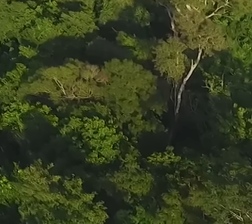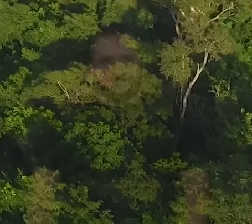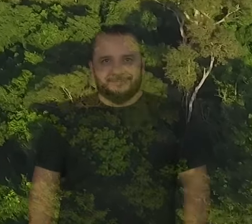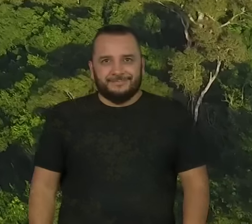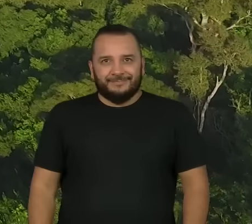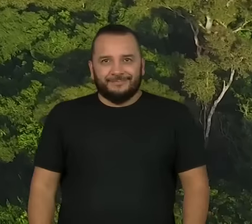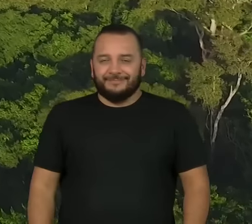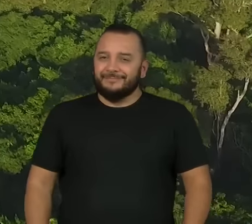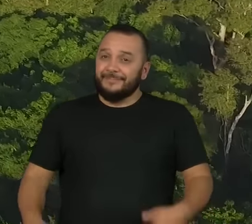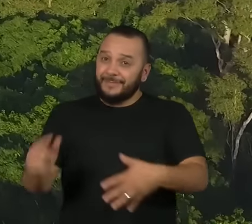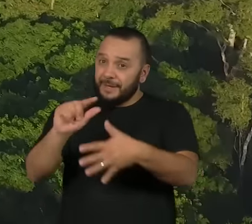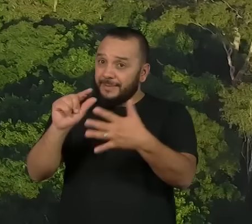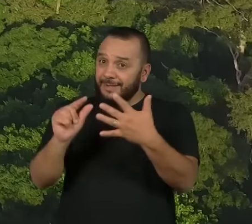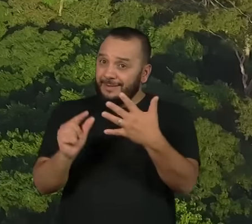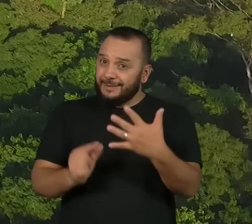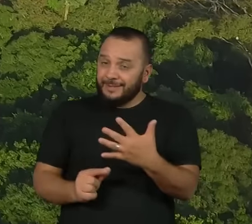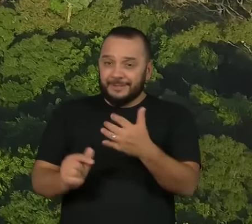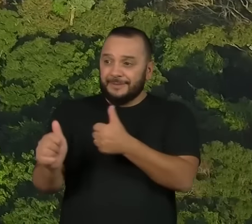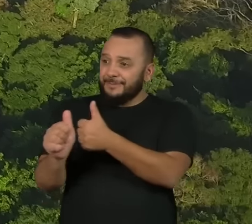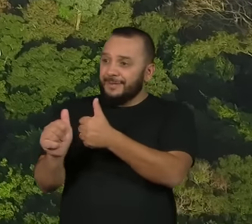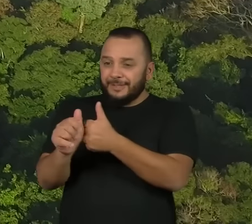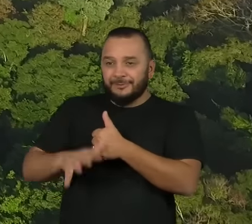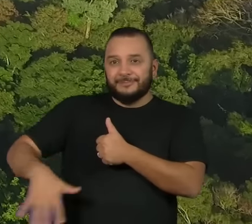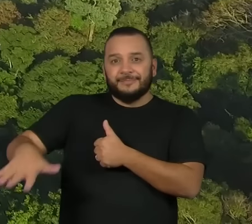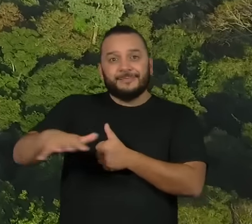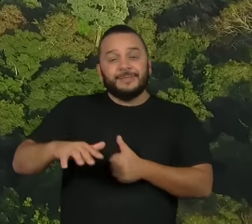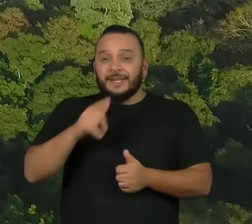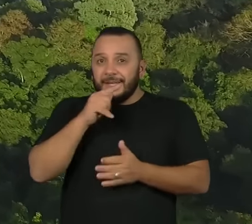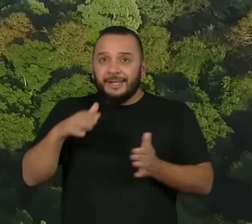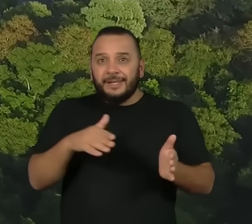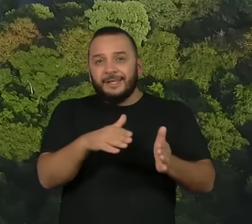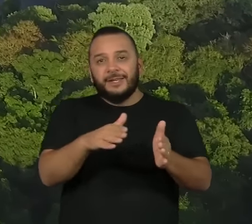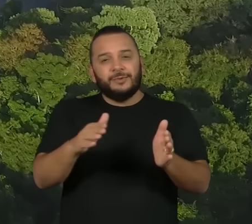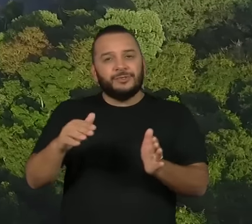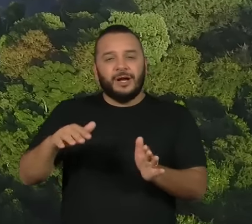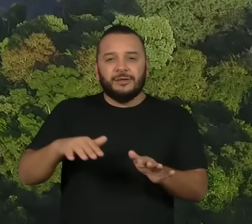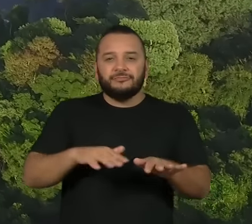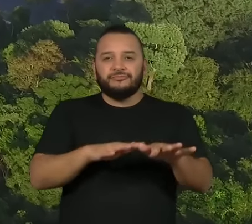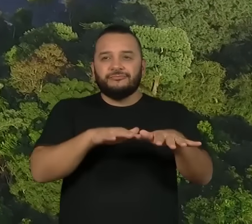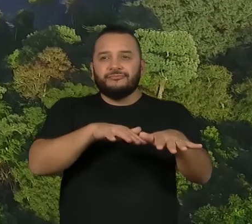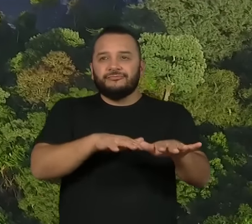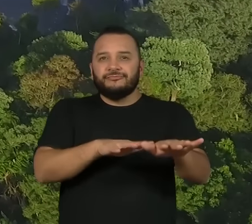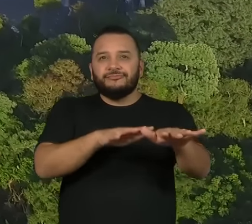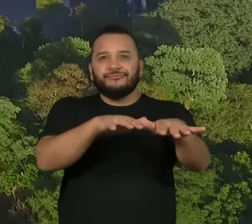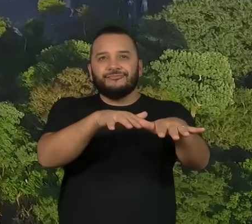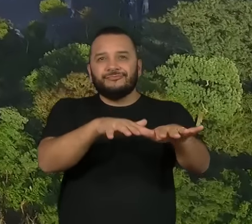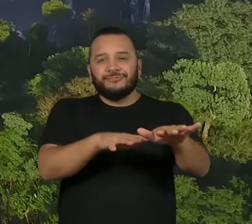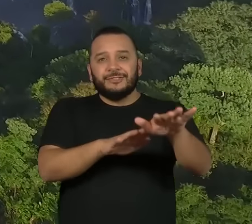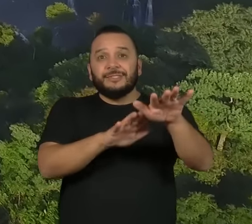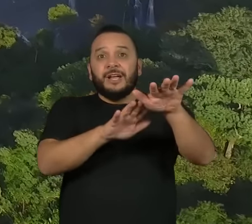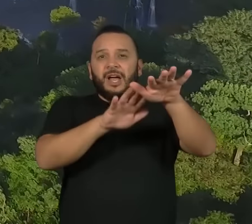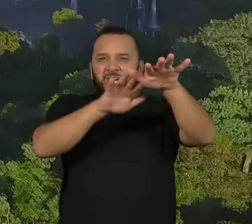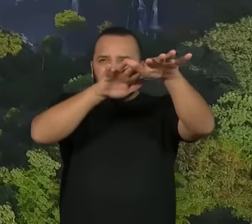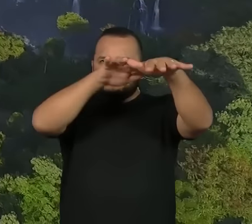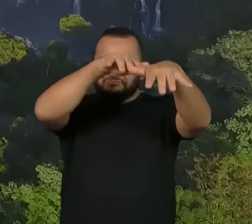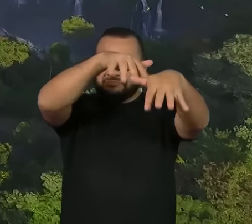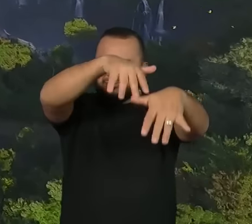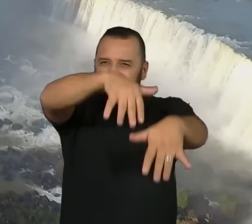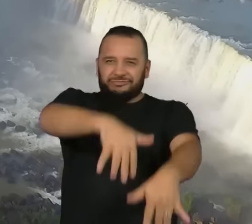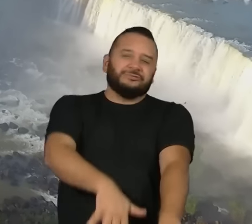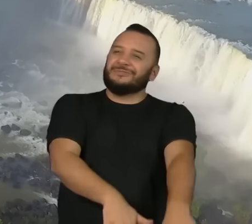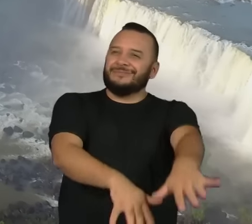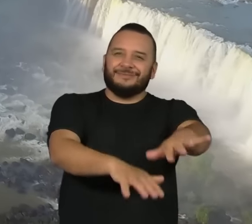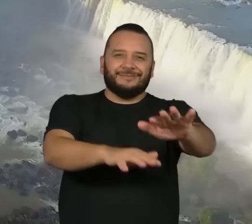Mata Atlântica nas margens, o Rio Iguaçu corre manso até cair sobre as rochas de forma